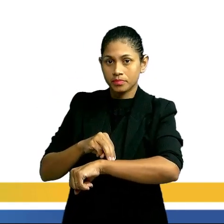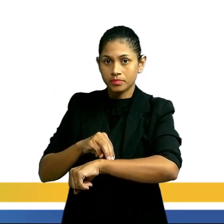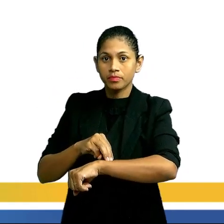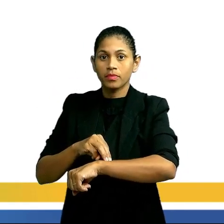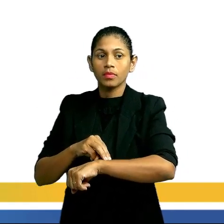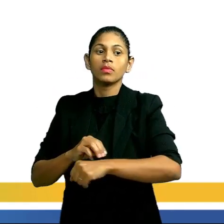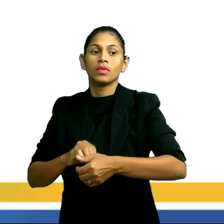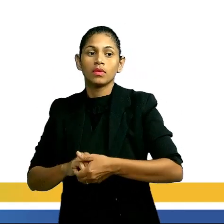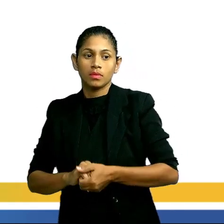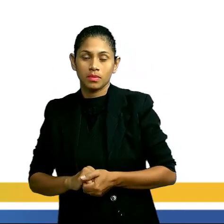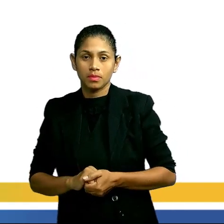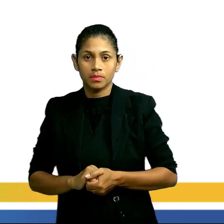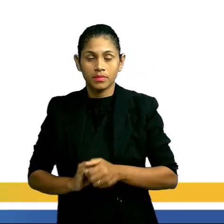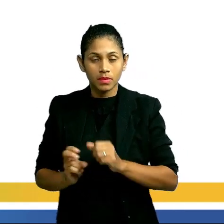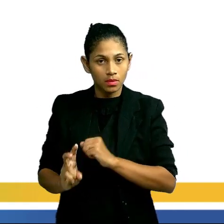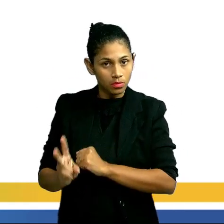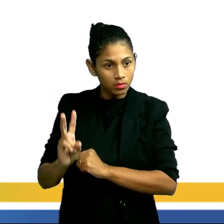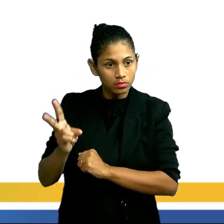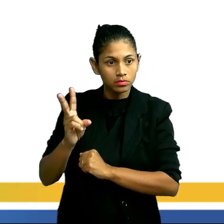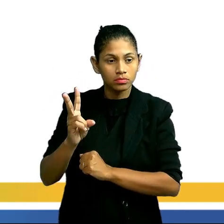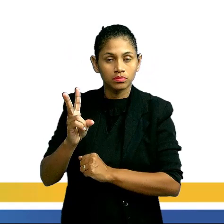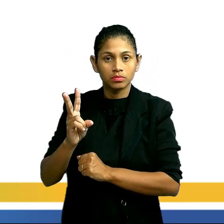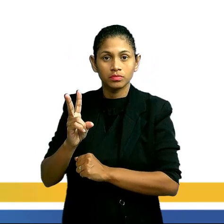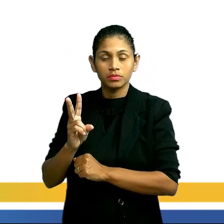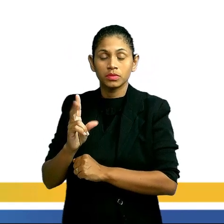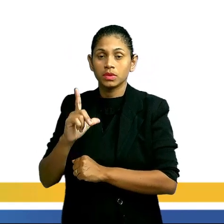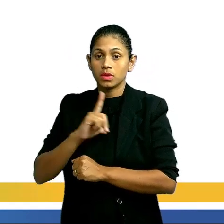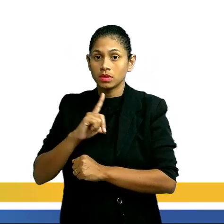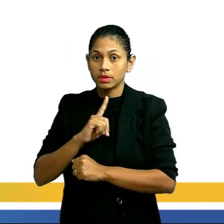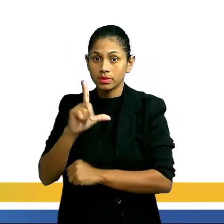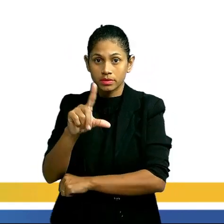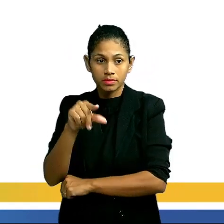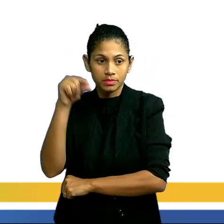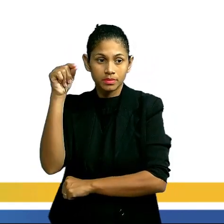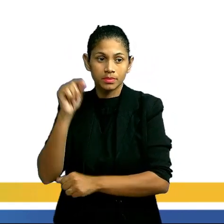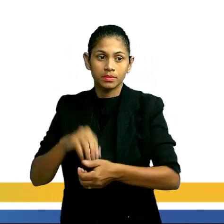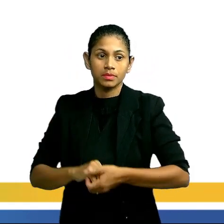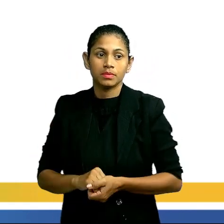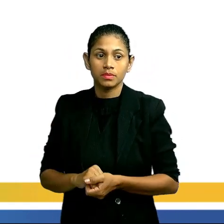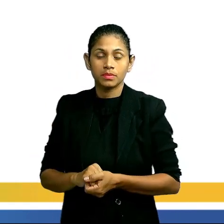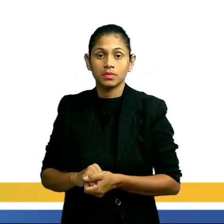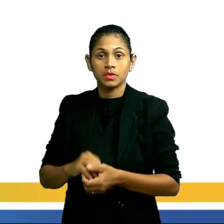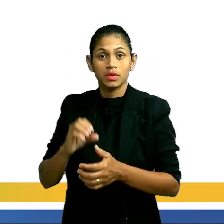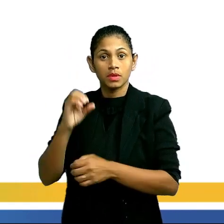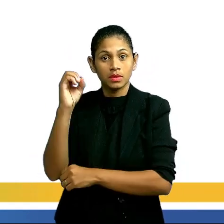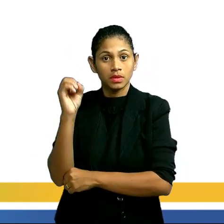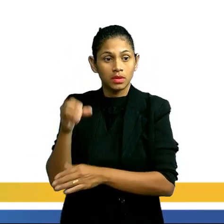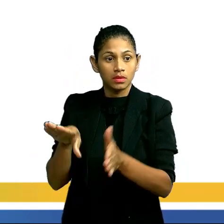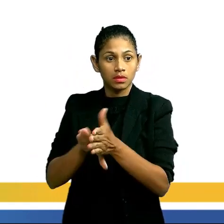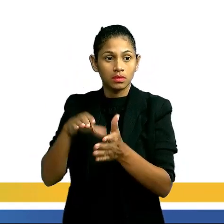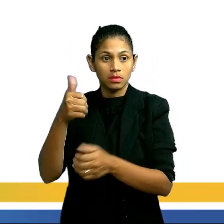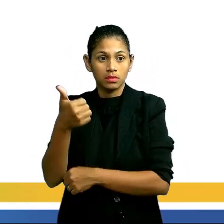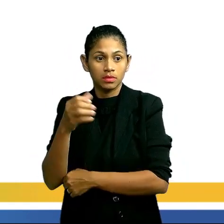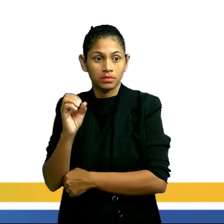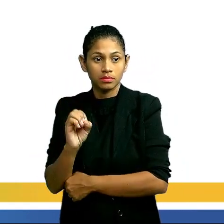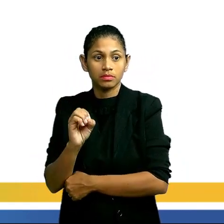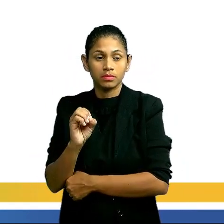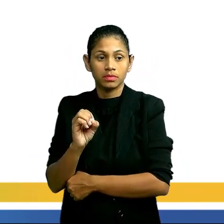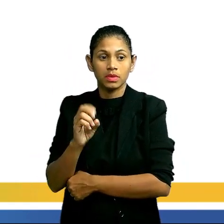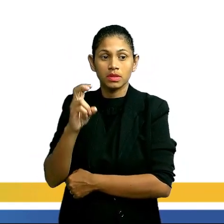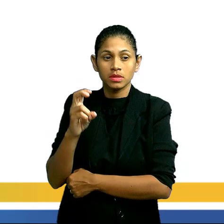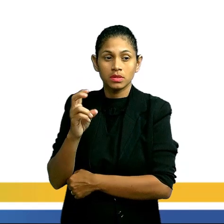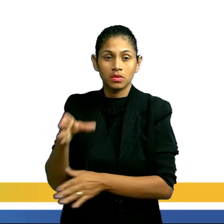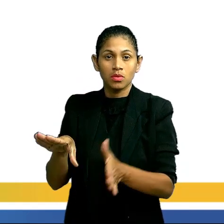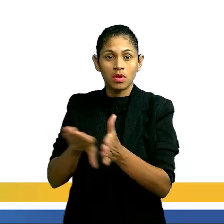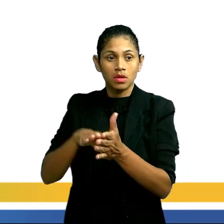a 15 e assim sucessivamente. Então, temos as alternativas. De 0 a 10, alternativa B, de 5 a